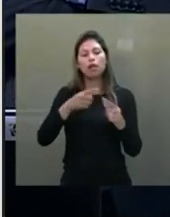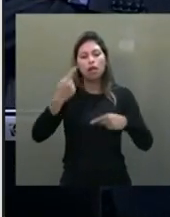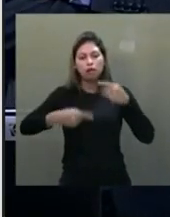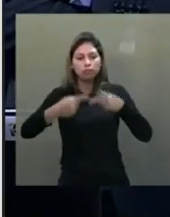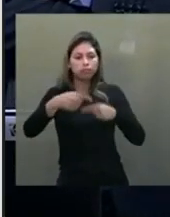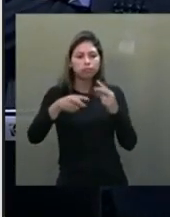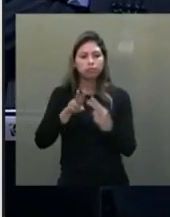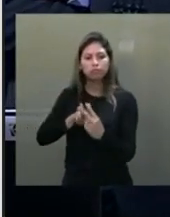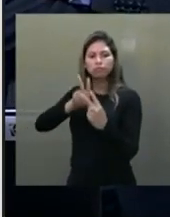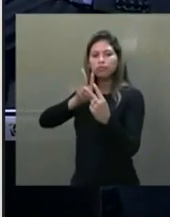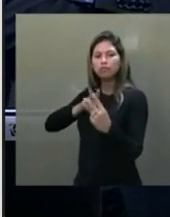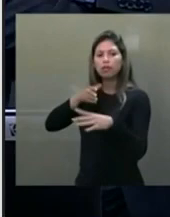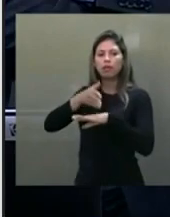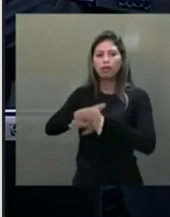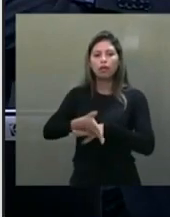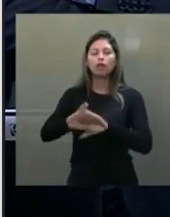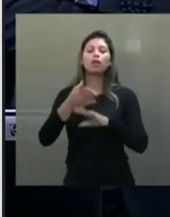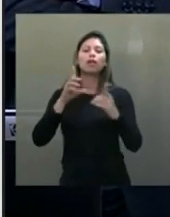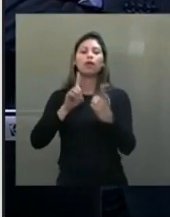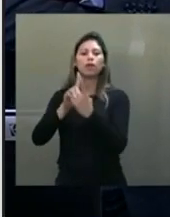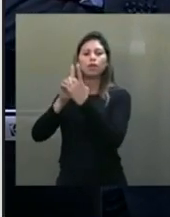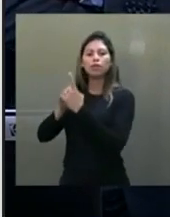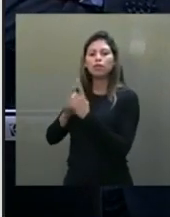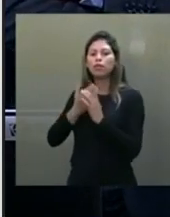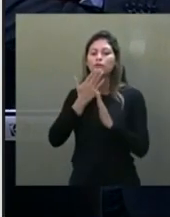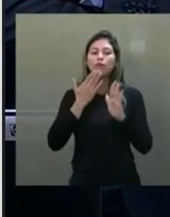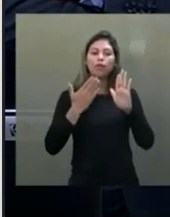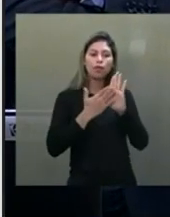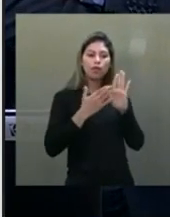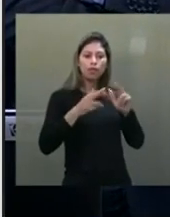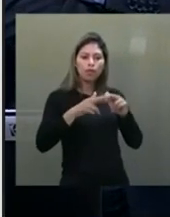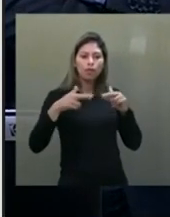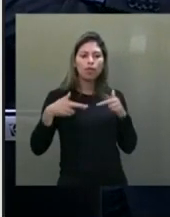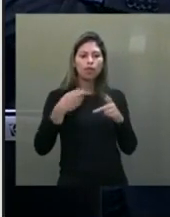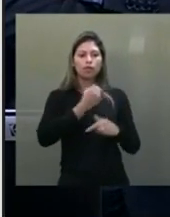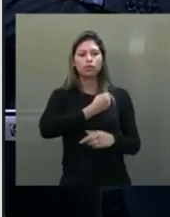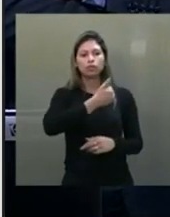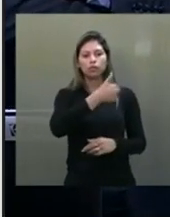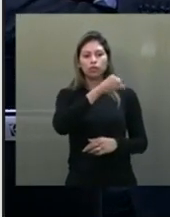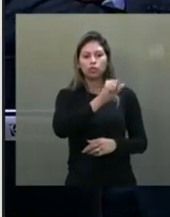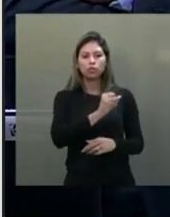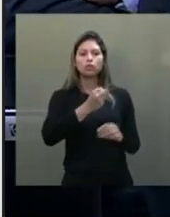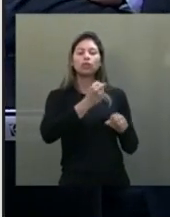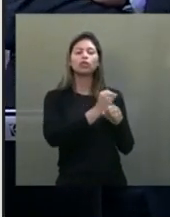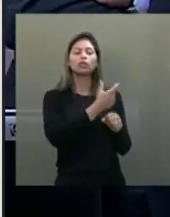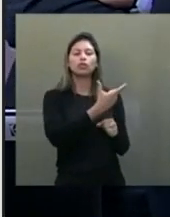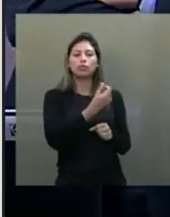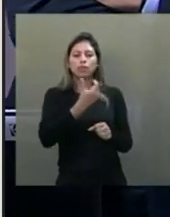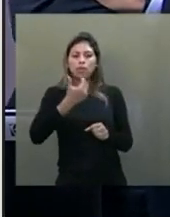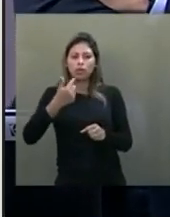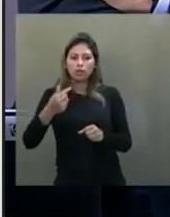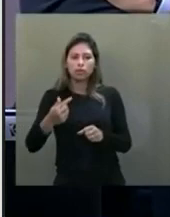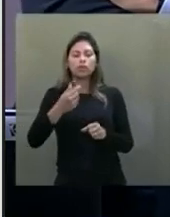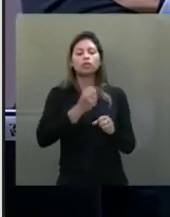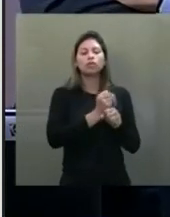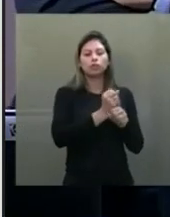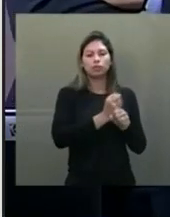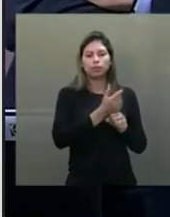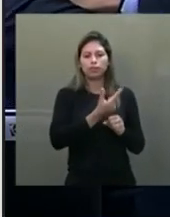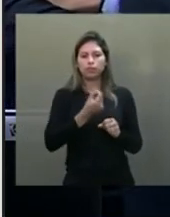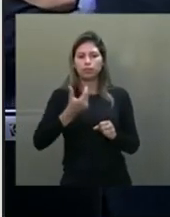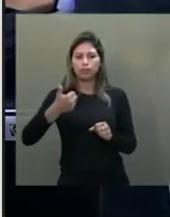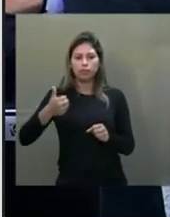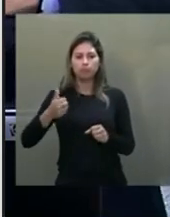por exemplo, a questão, quando você pega o ISS, vamos